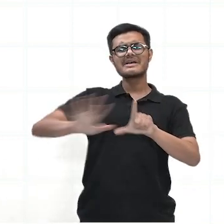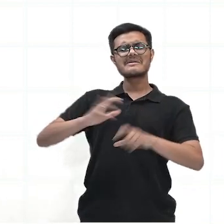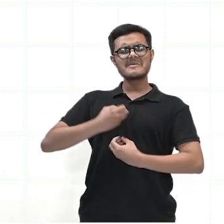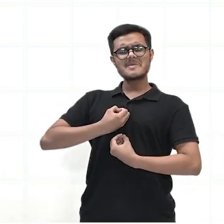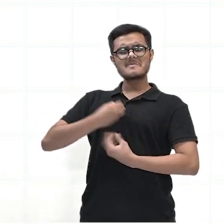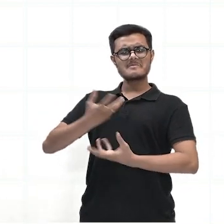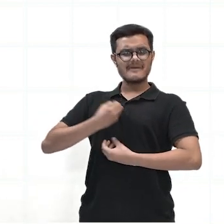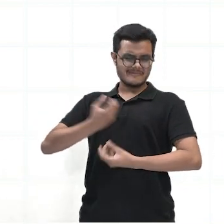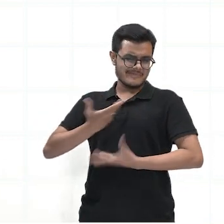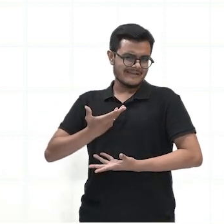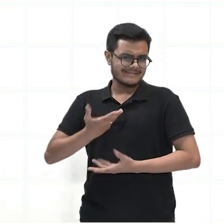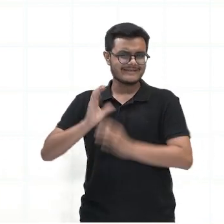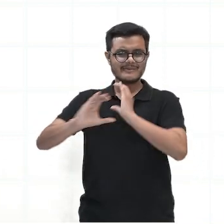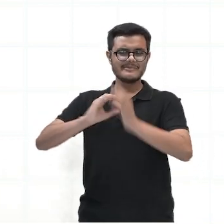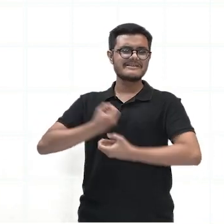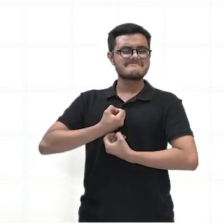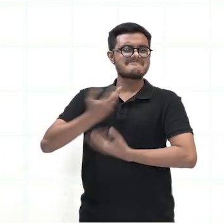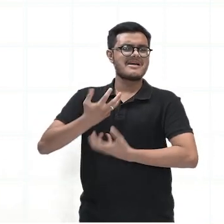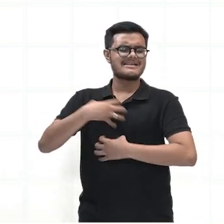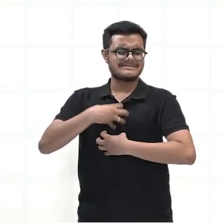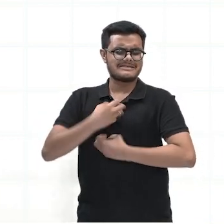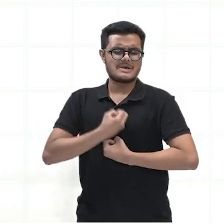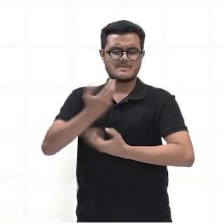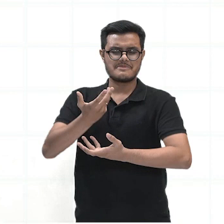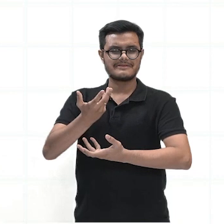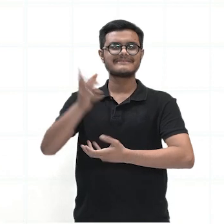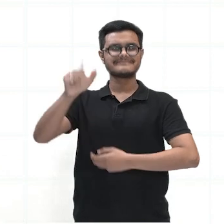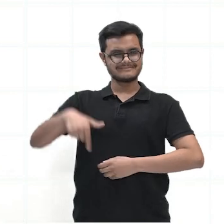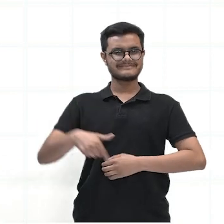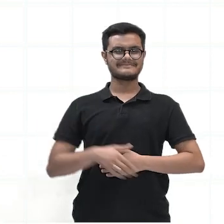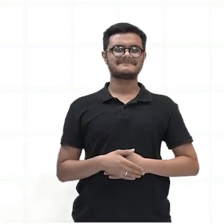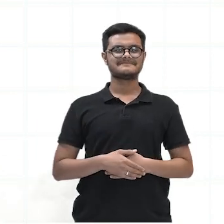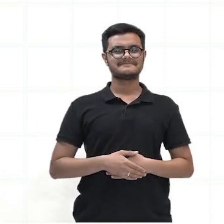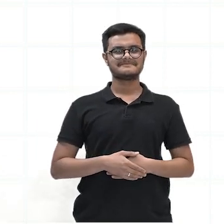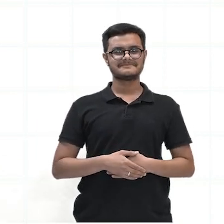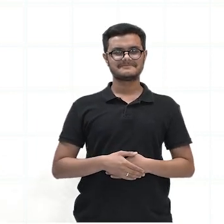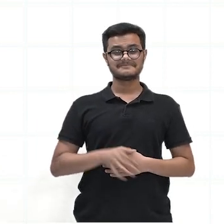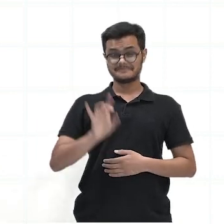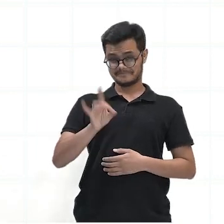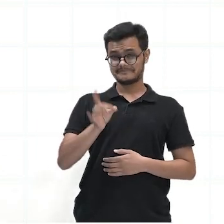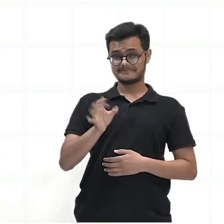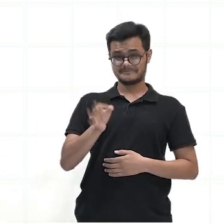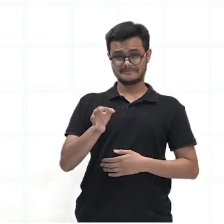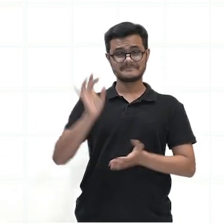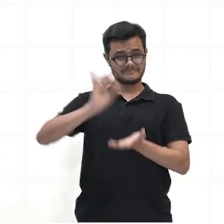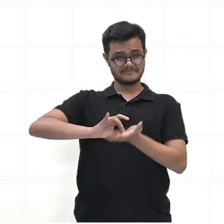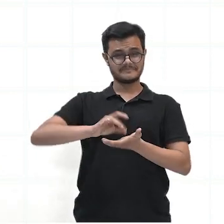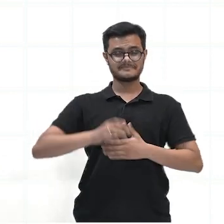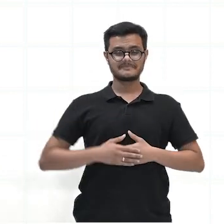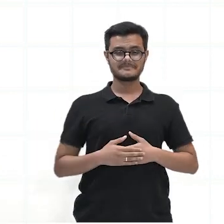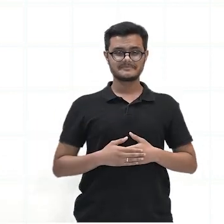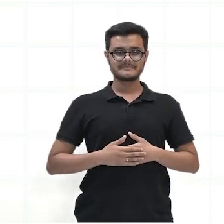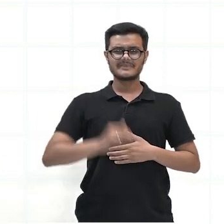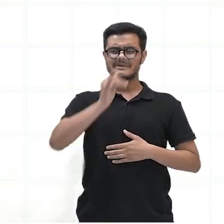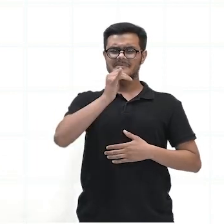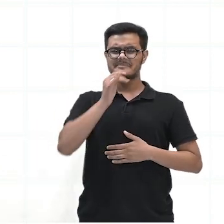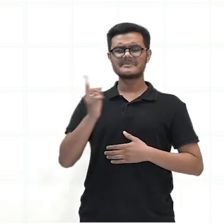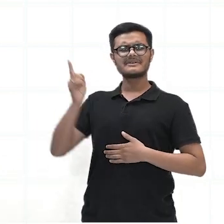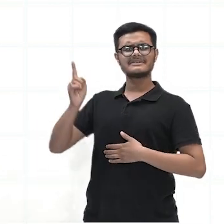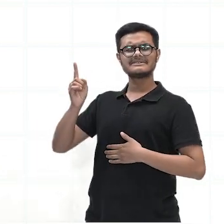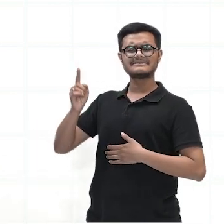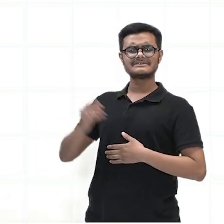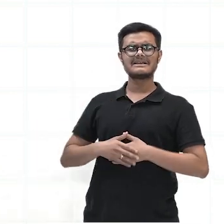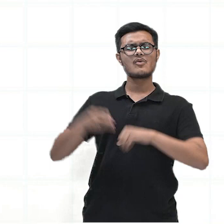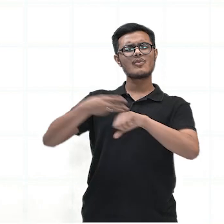para comunicar uma mensagem, para repassar uma mensagem. Não é verdade? Se você coloca essa imagem aqui, lá no